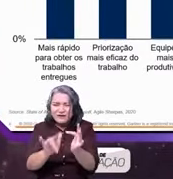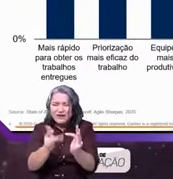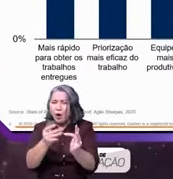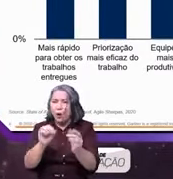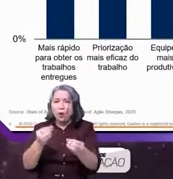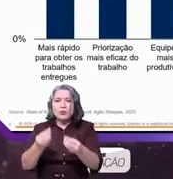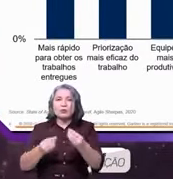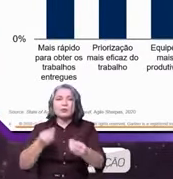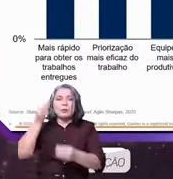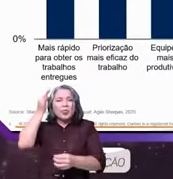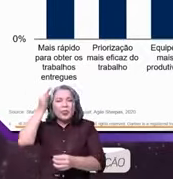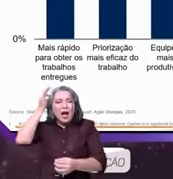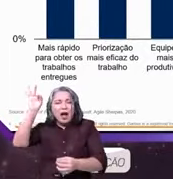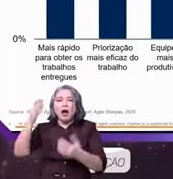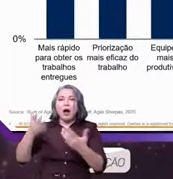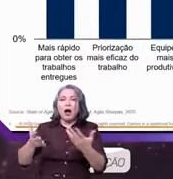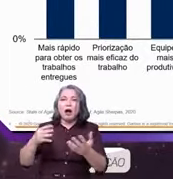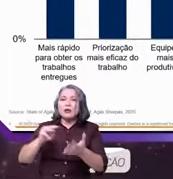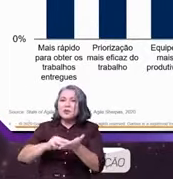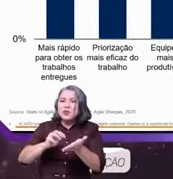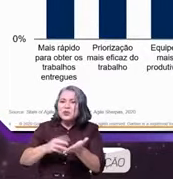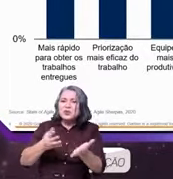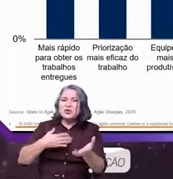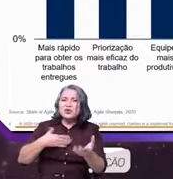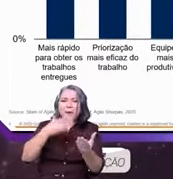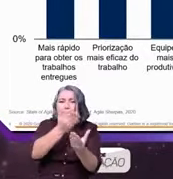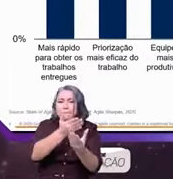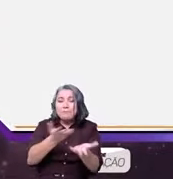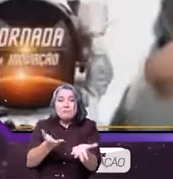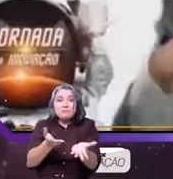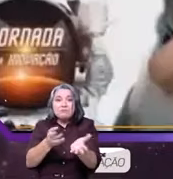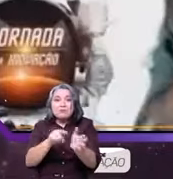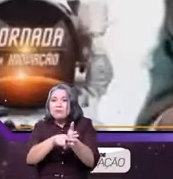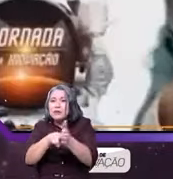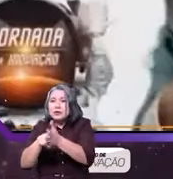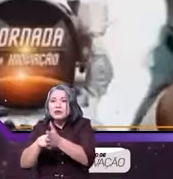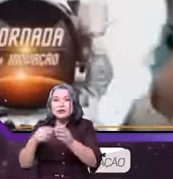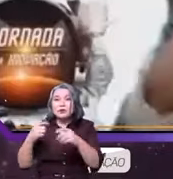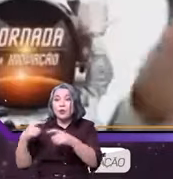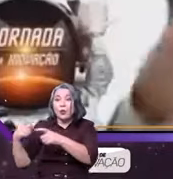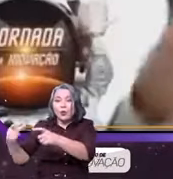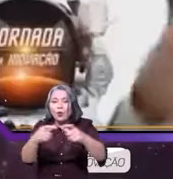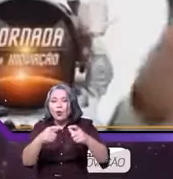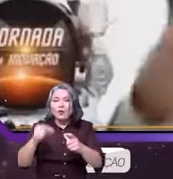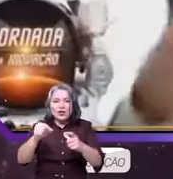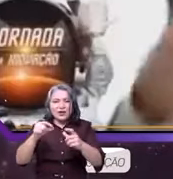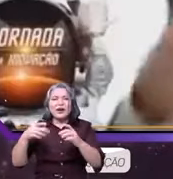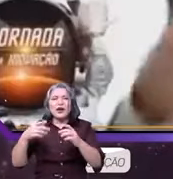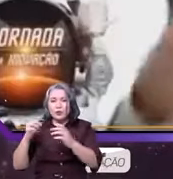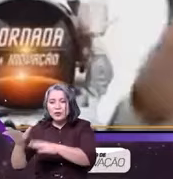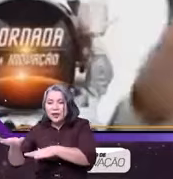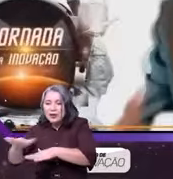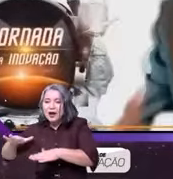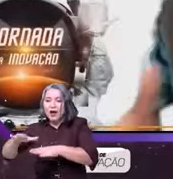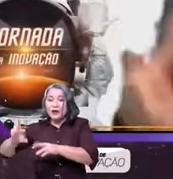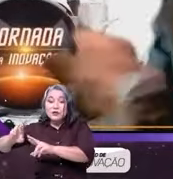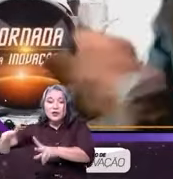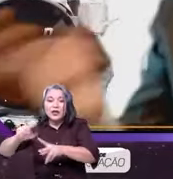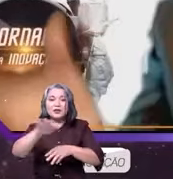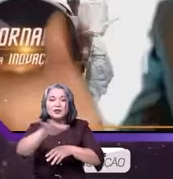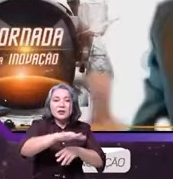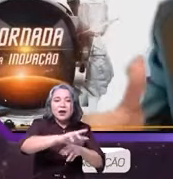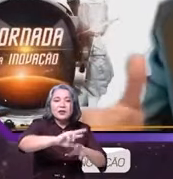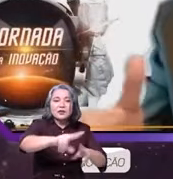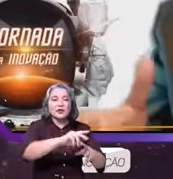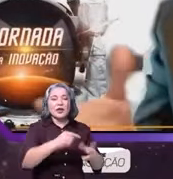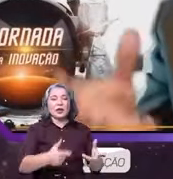ágil, para a gestão de um portfólio de projetos de outras áreas? O senhor vai conseguir demonstrar isso para as pessoas,